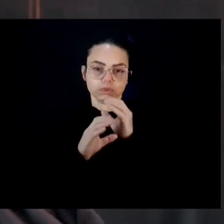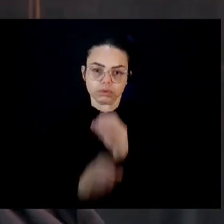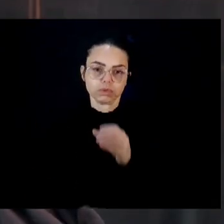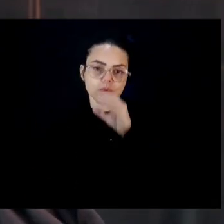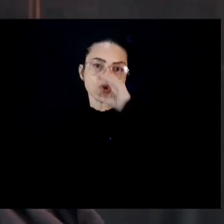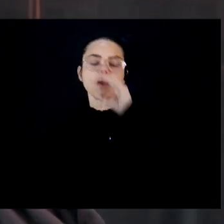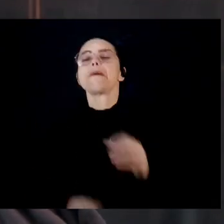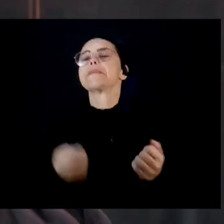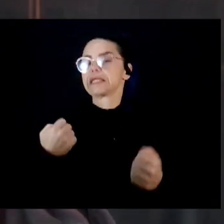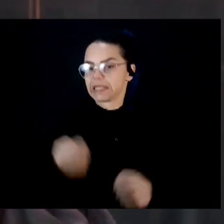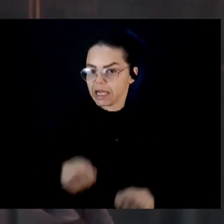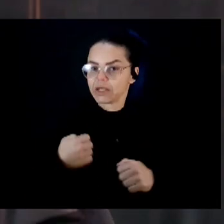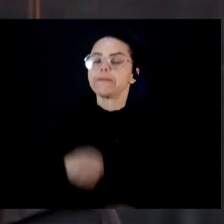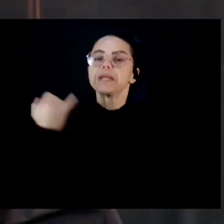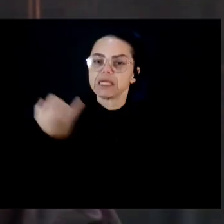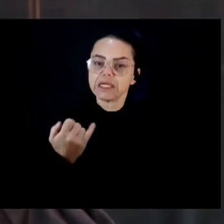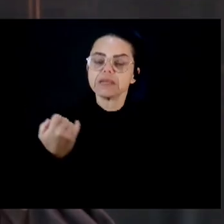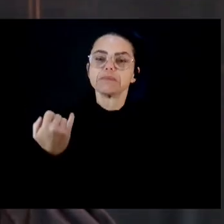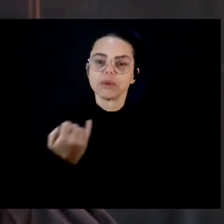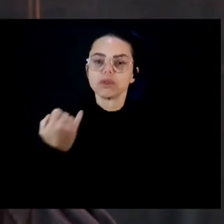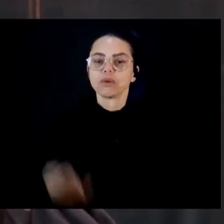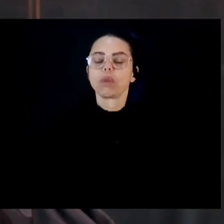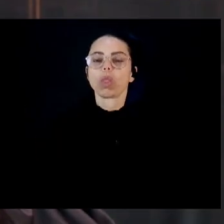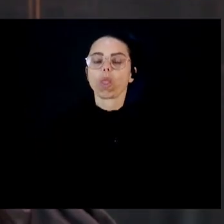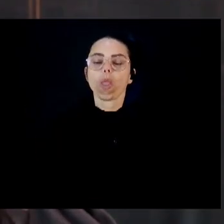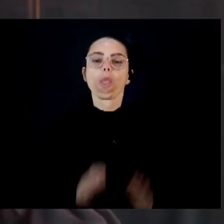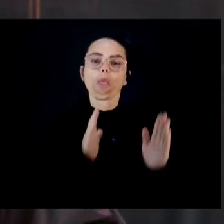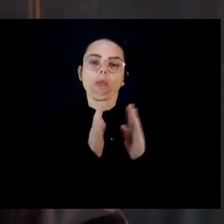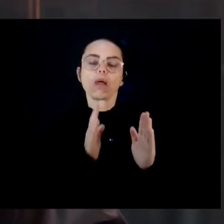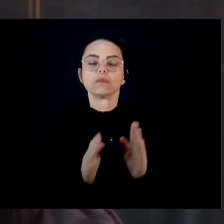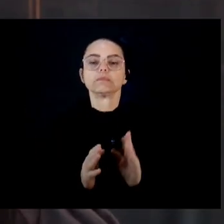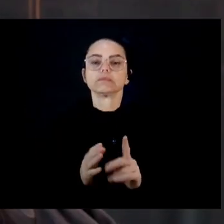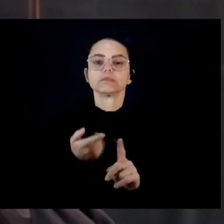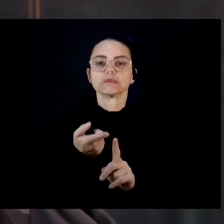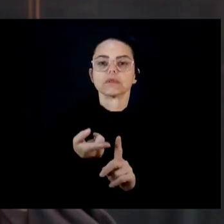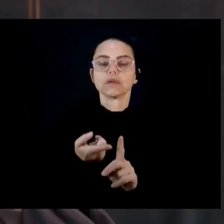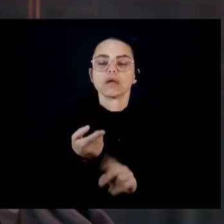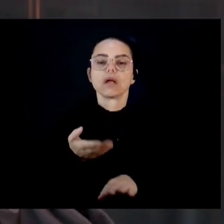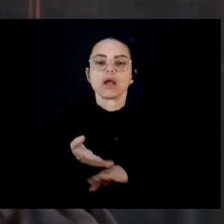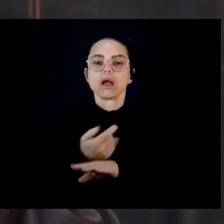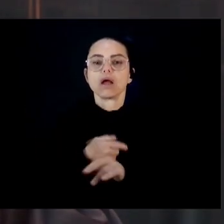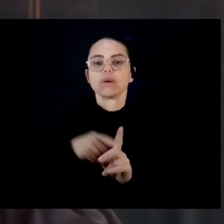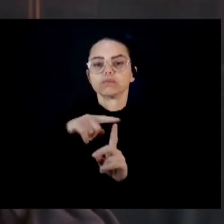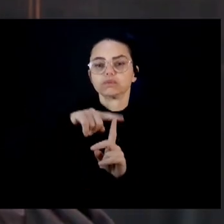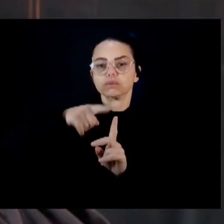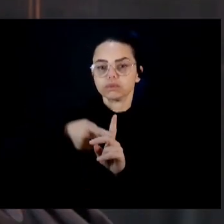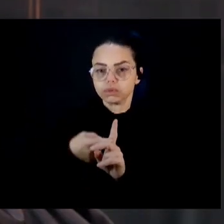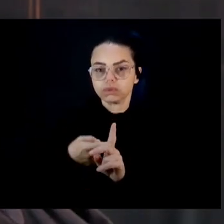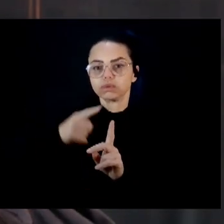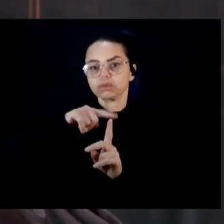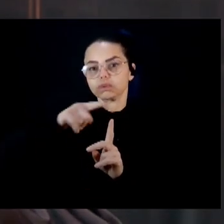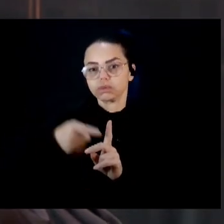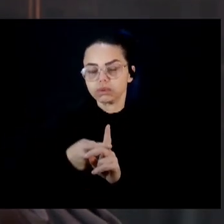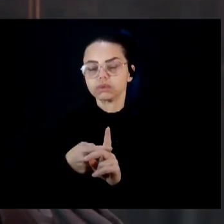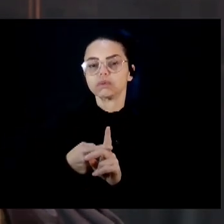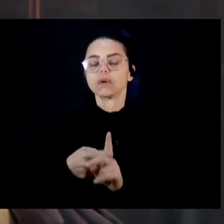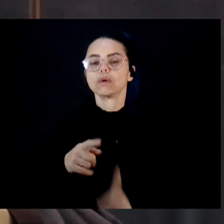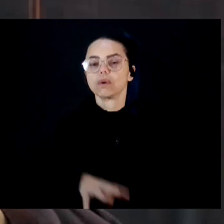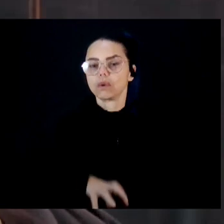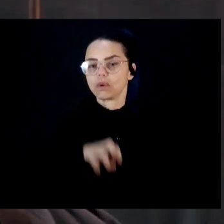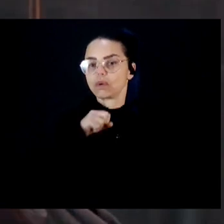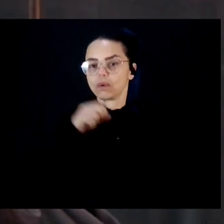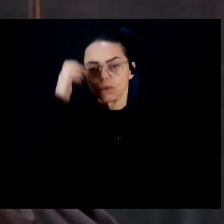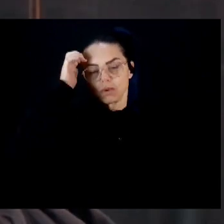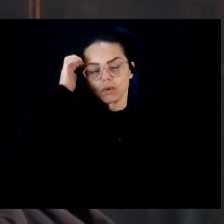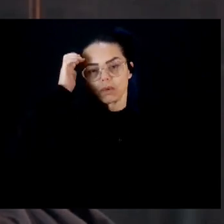uma necessidade, né? O momento pré-concepção, né? O momento da gestação, o momento da menopausa. A gente